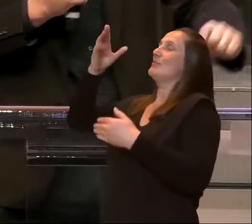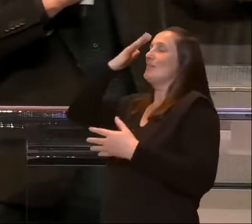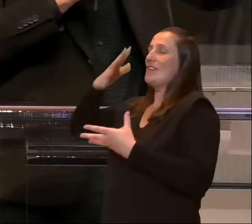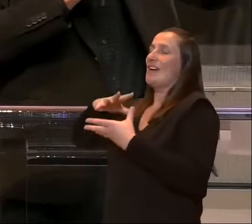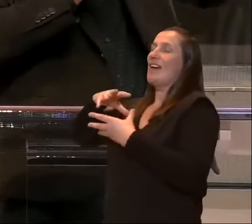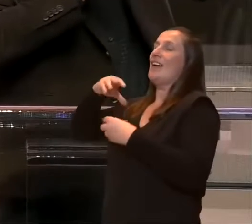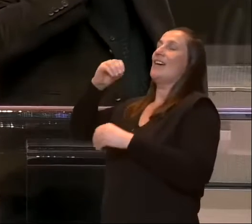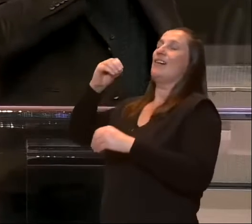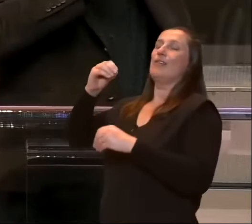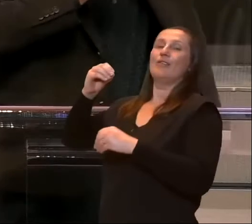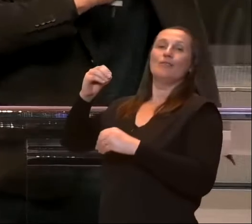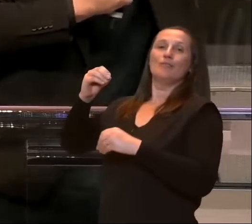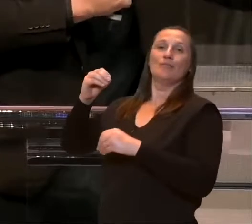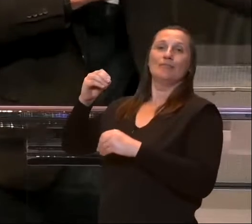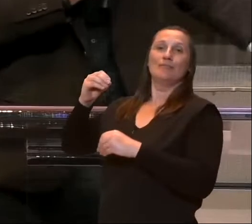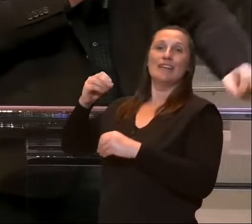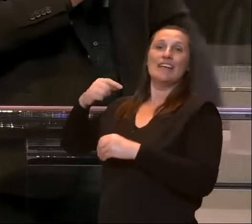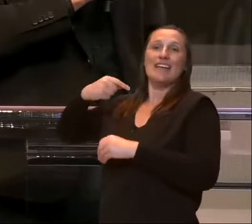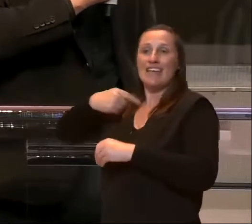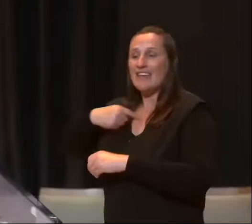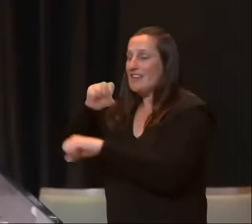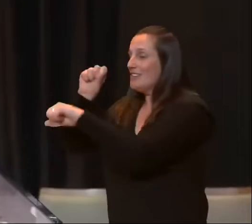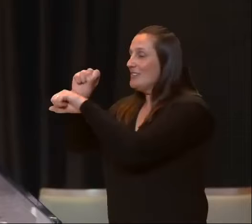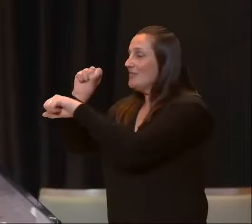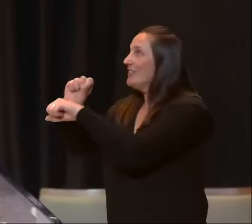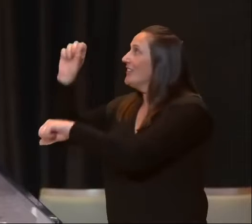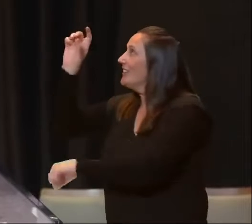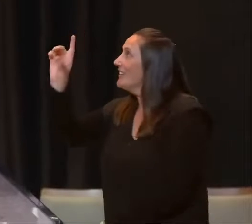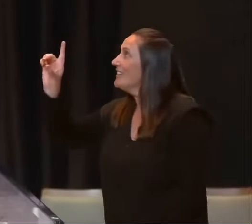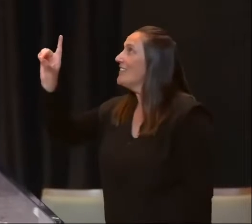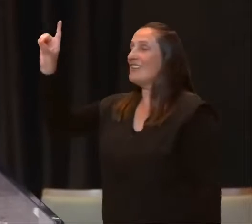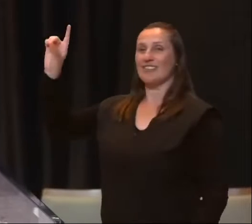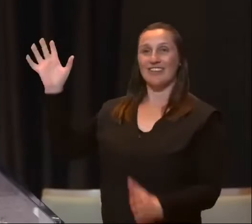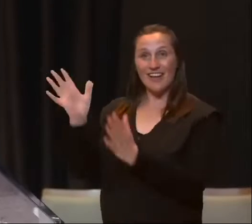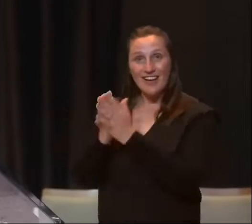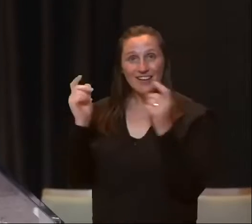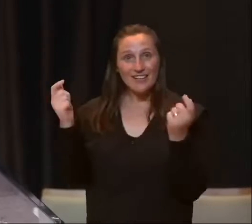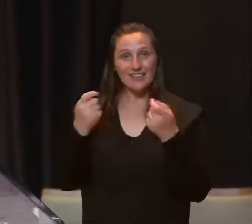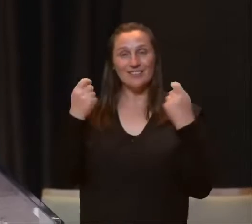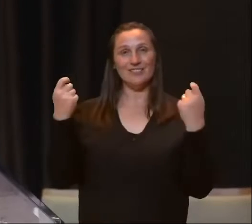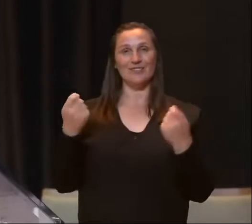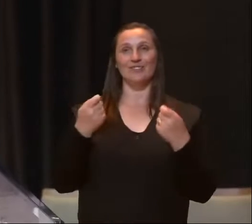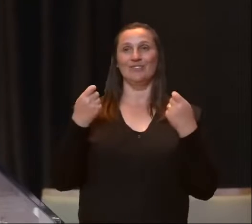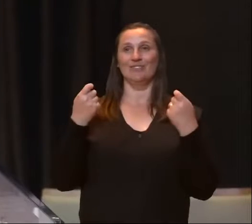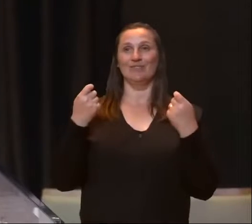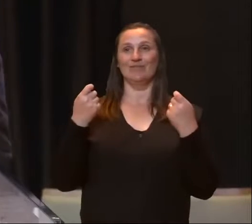portanto esperarei nele. Aleluia.